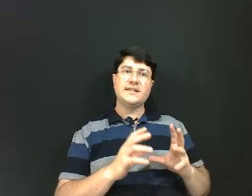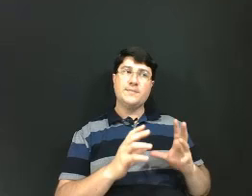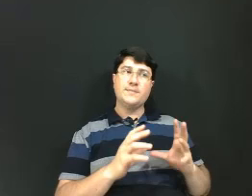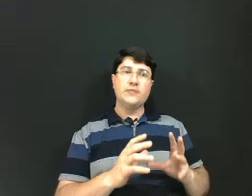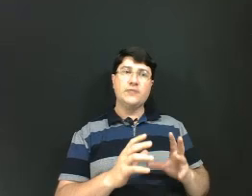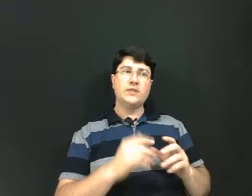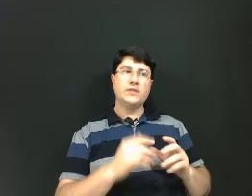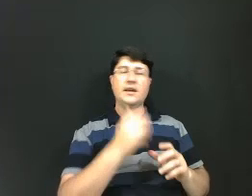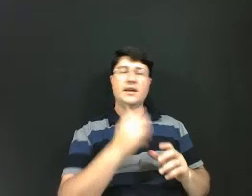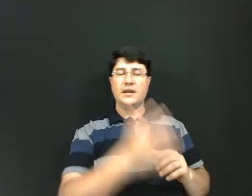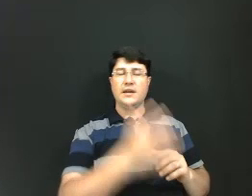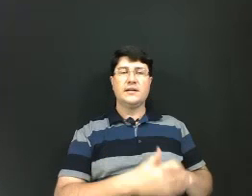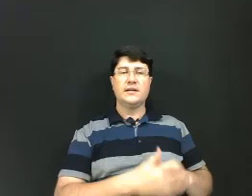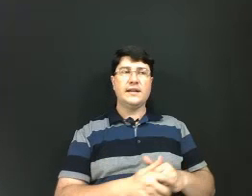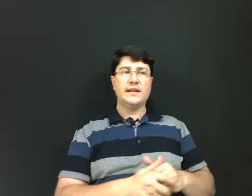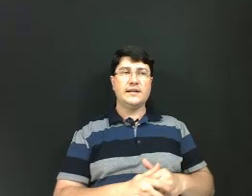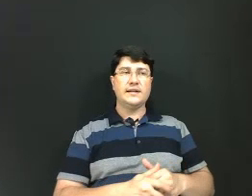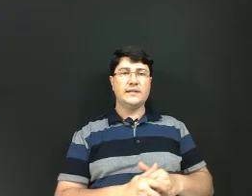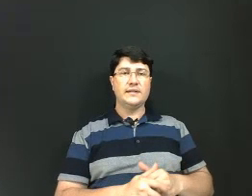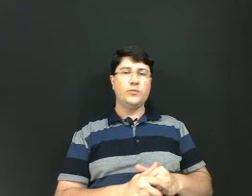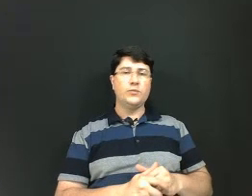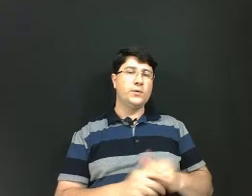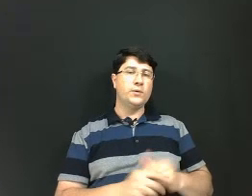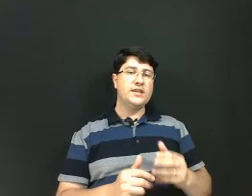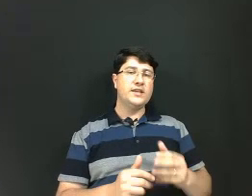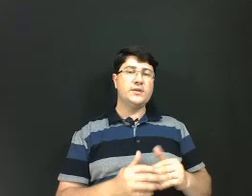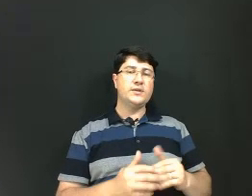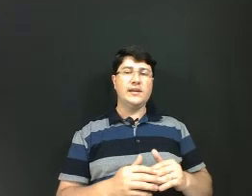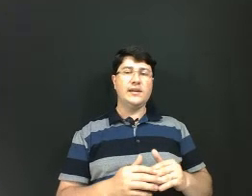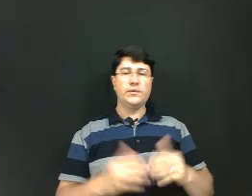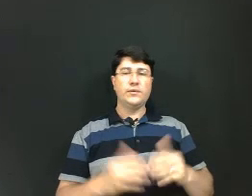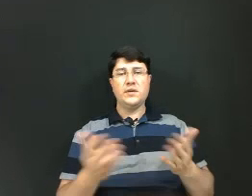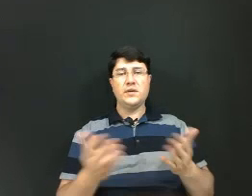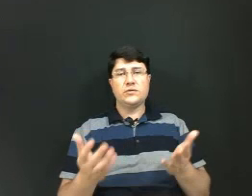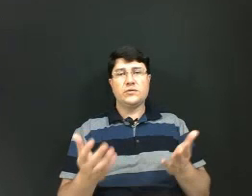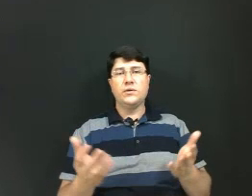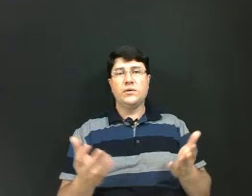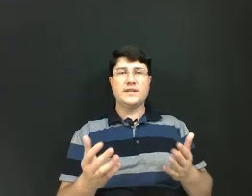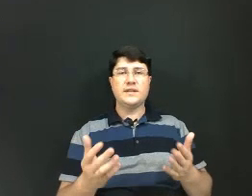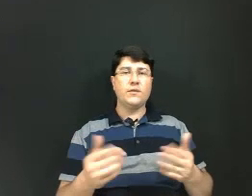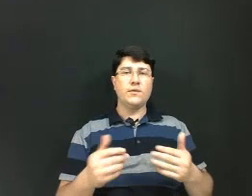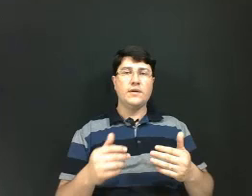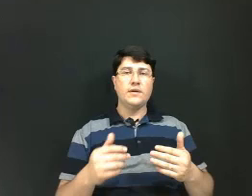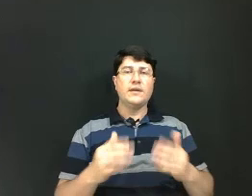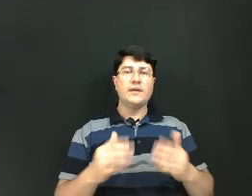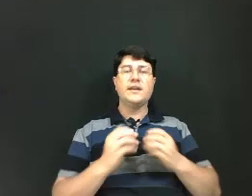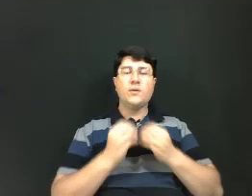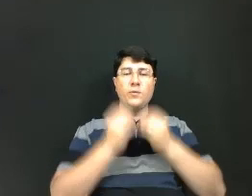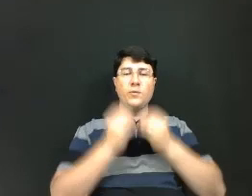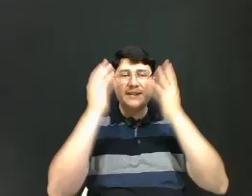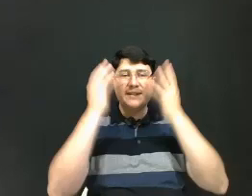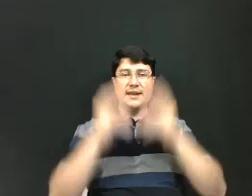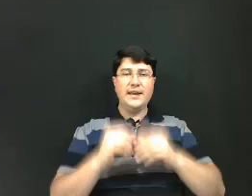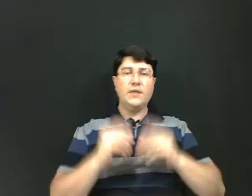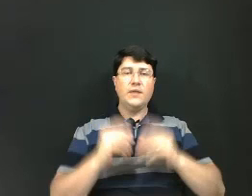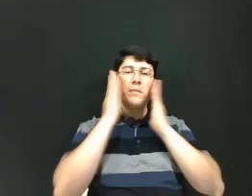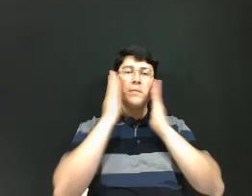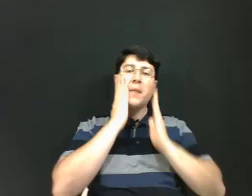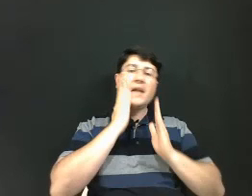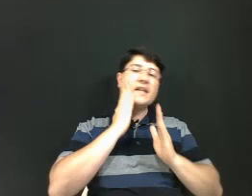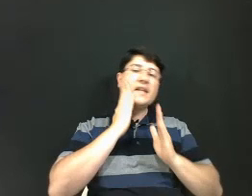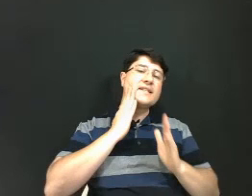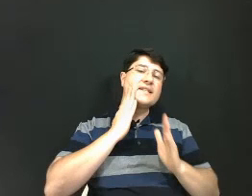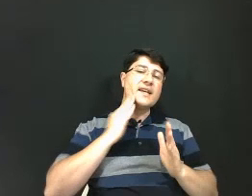língua de sinais menos do que no português, por exemplo. Eu conheço 2, que é o enrubrecer